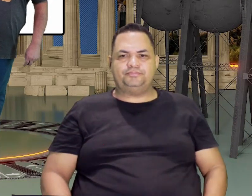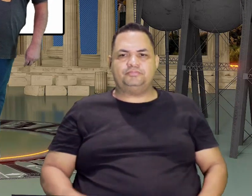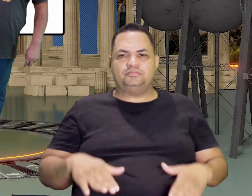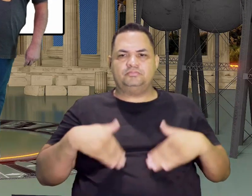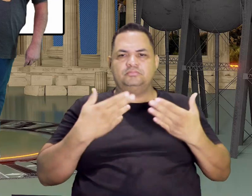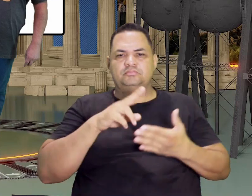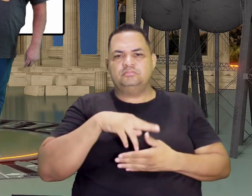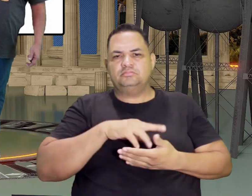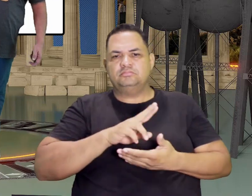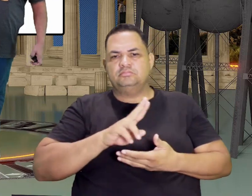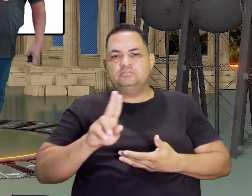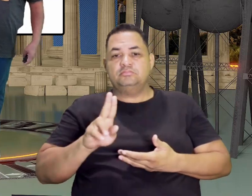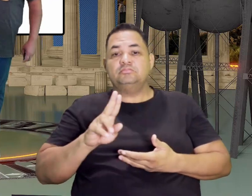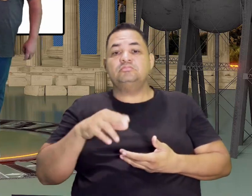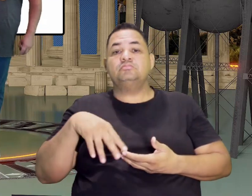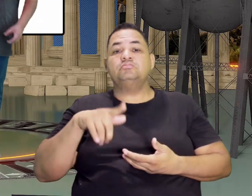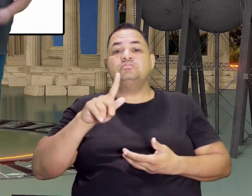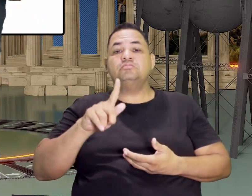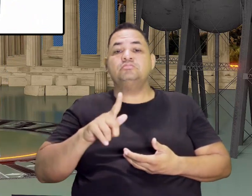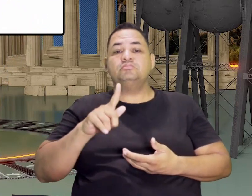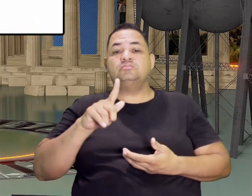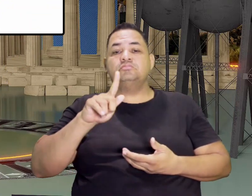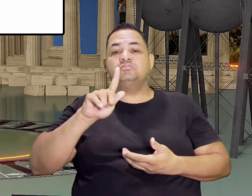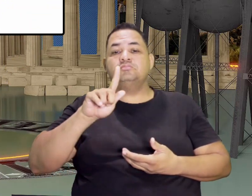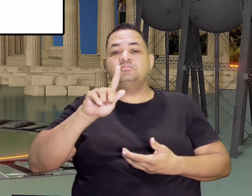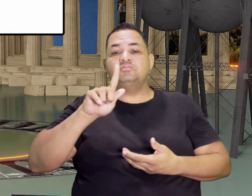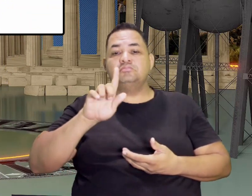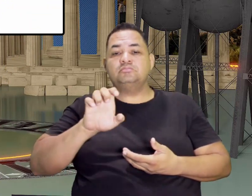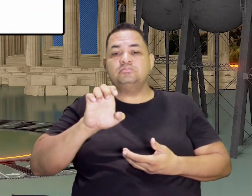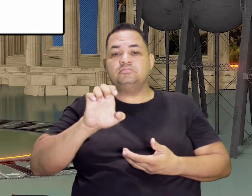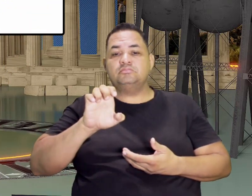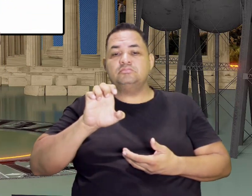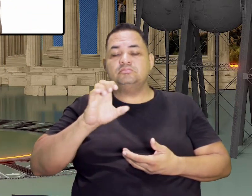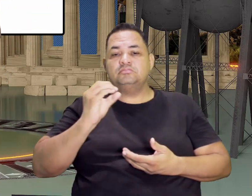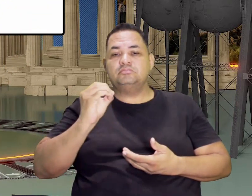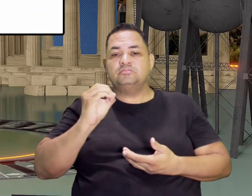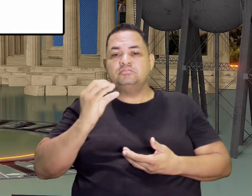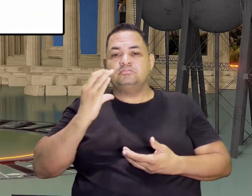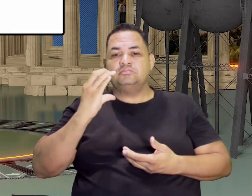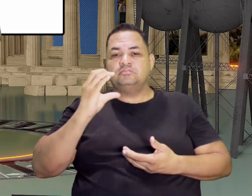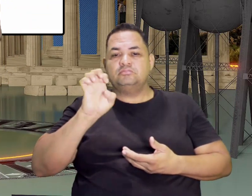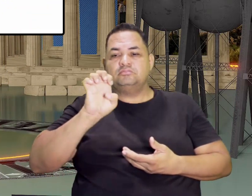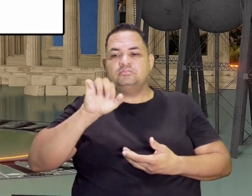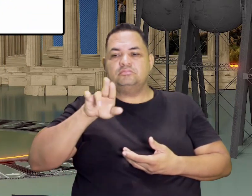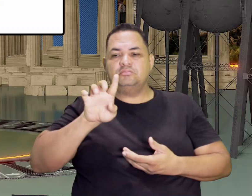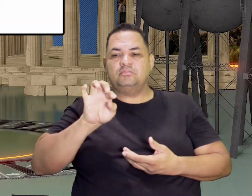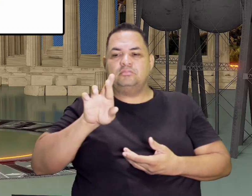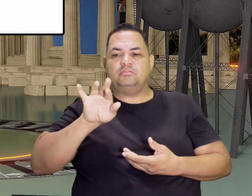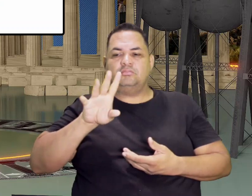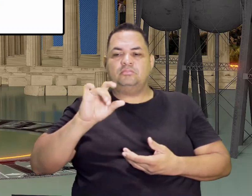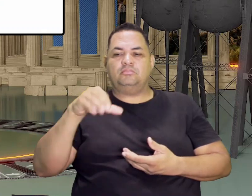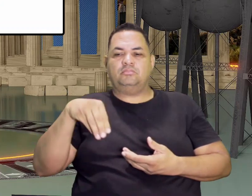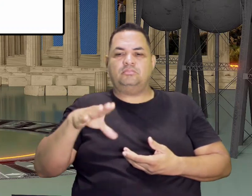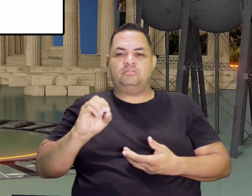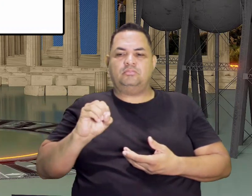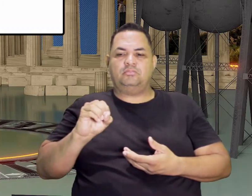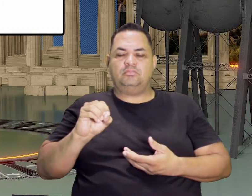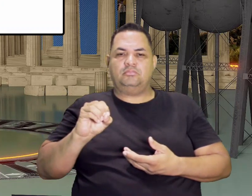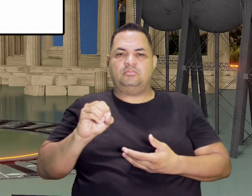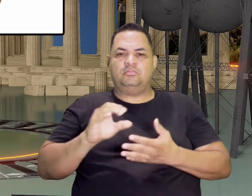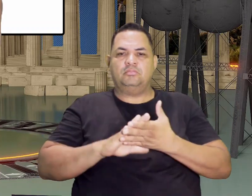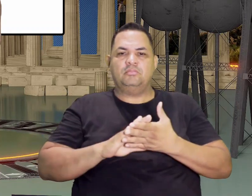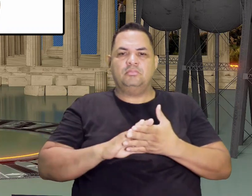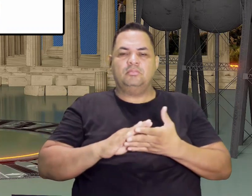Qual o nome? Geocentrismo, tá? Esse é um pensamento lá do início da filosofia clássica, que é